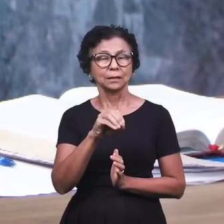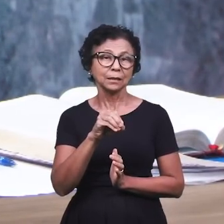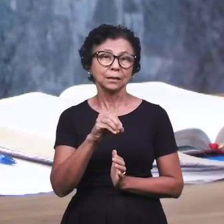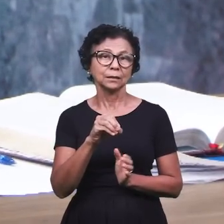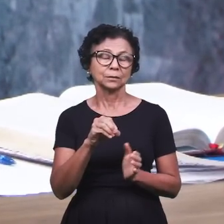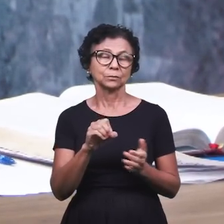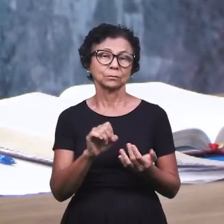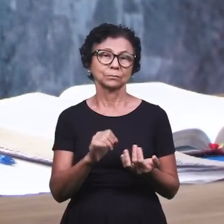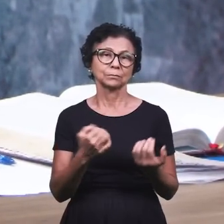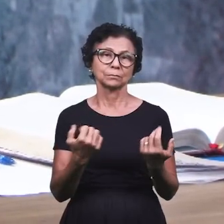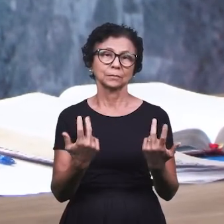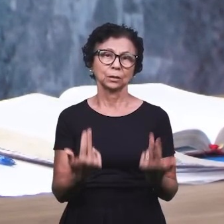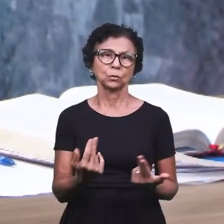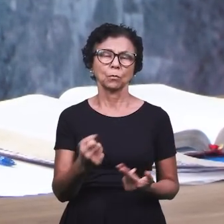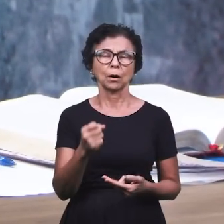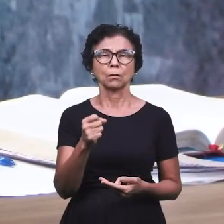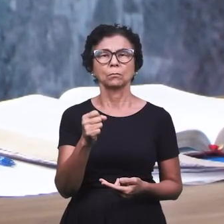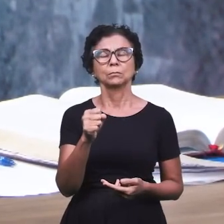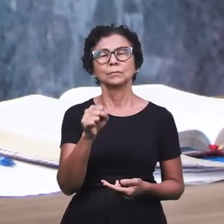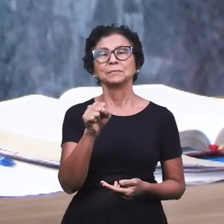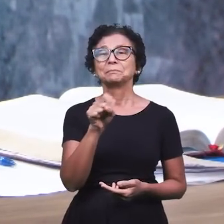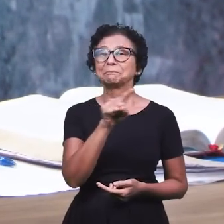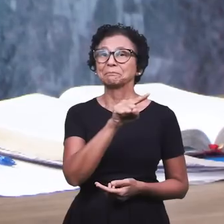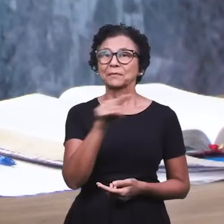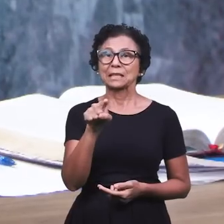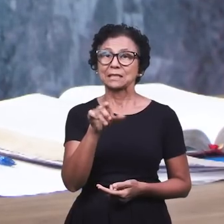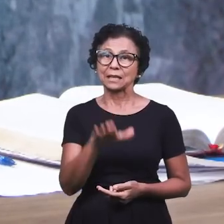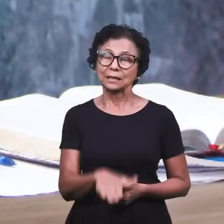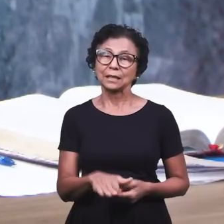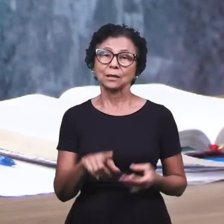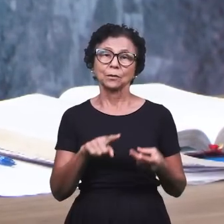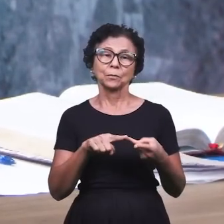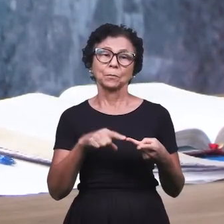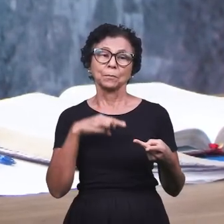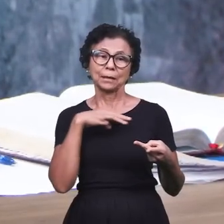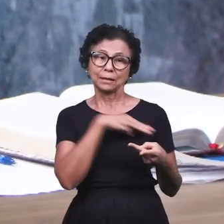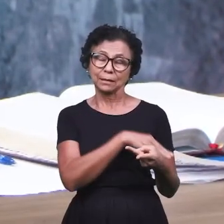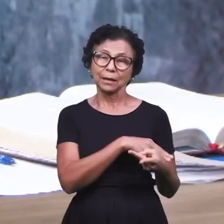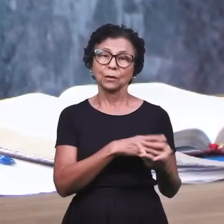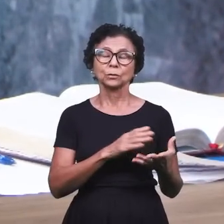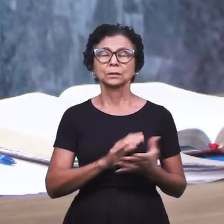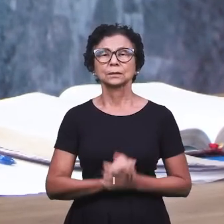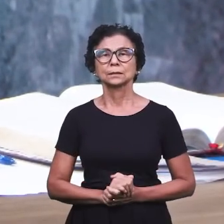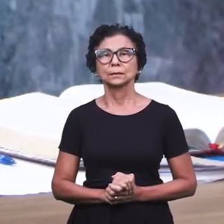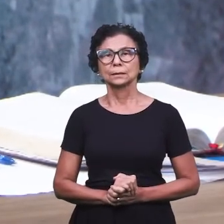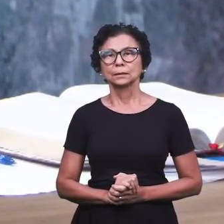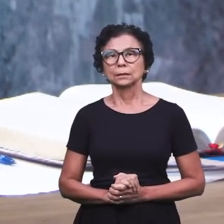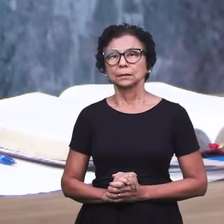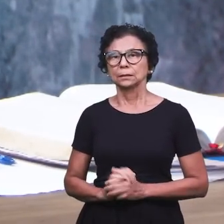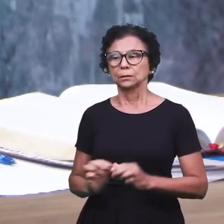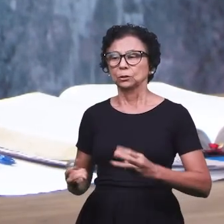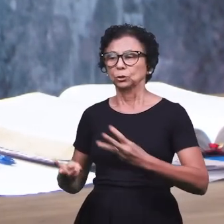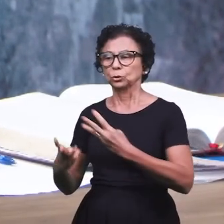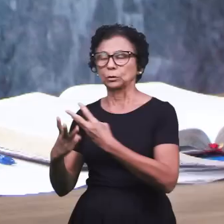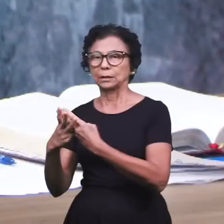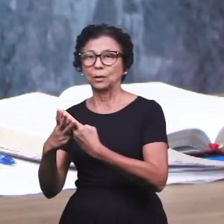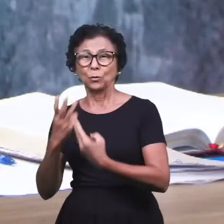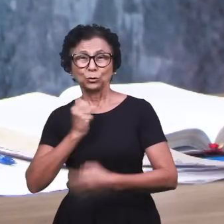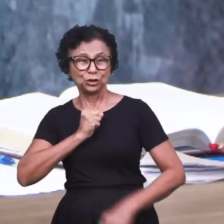eles eram muito odiados pelo povo romano, pelo povo judeu, perdão, porque eles trabalhavam para o Império